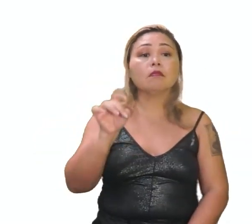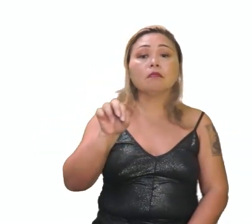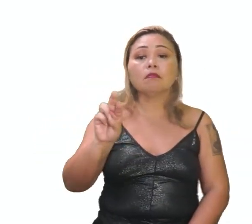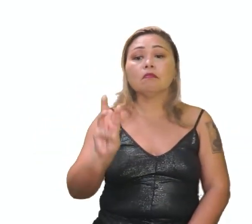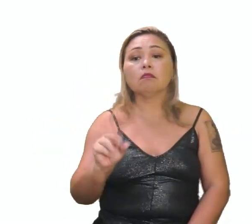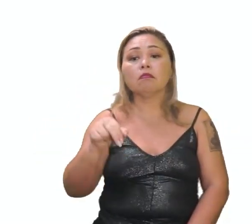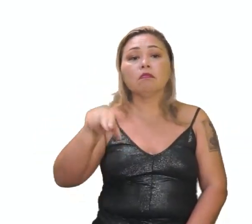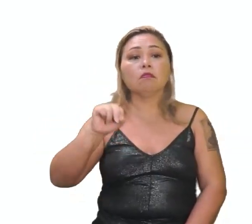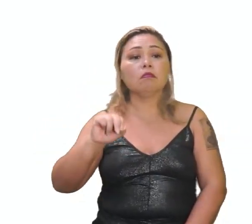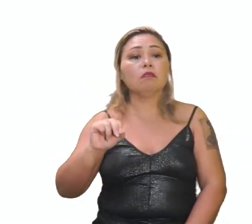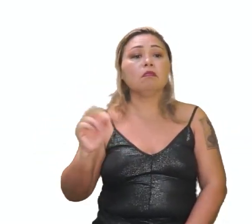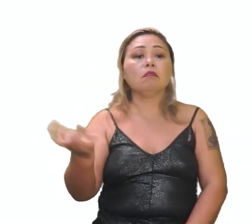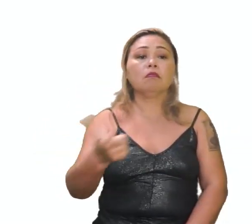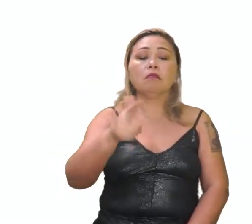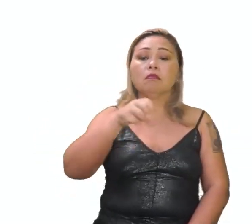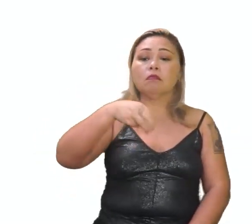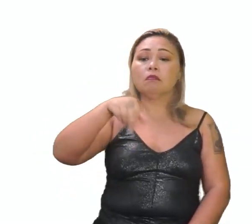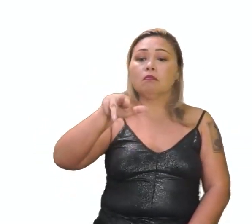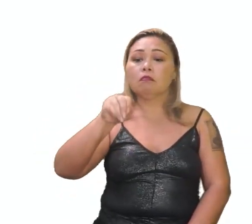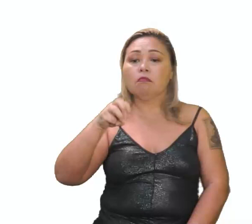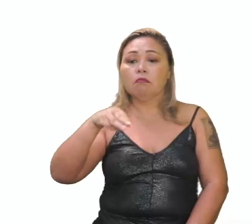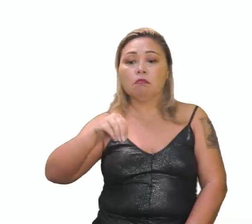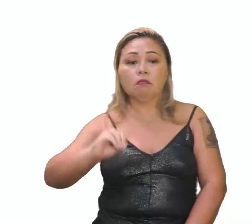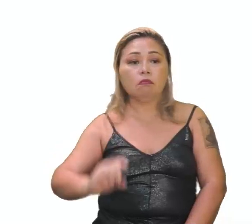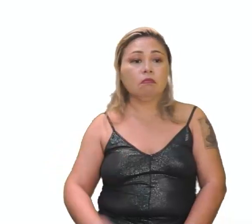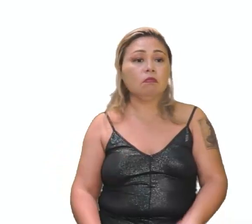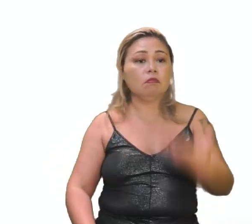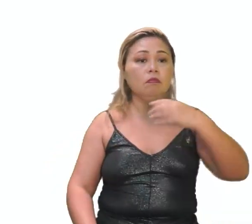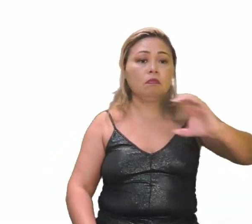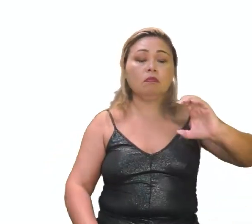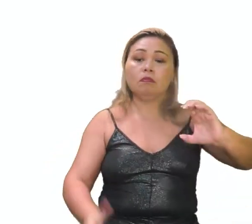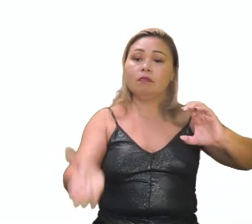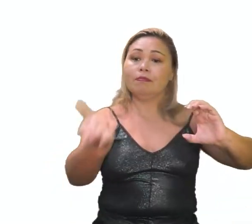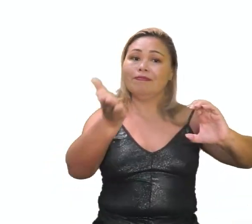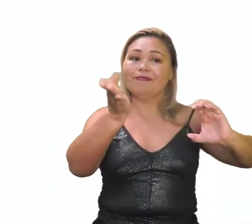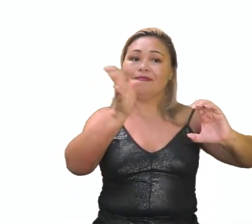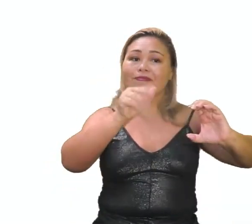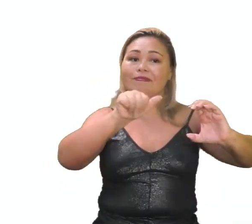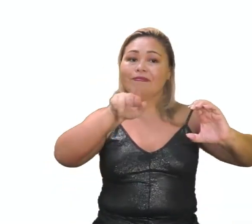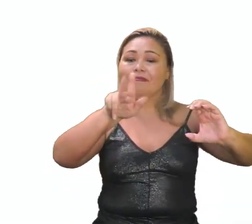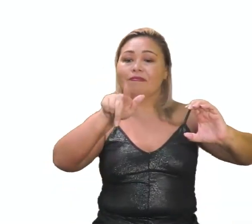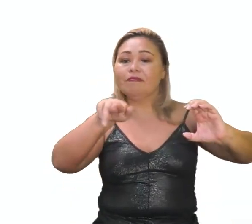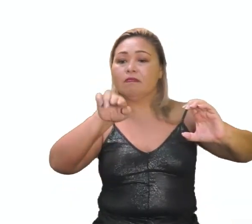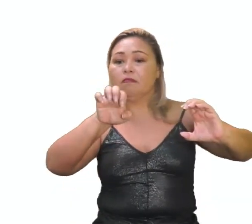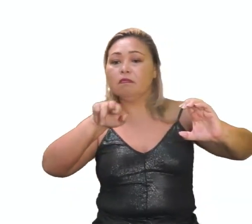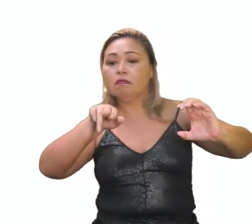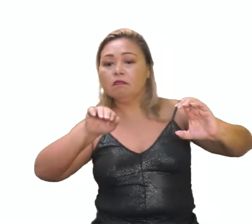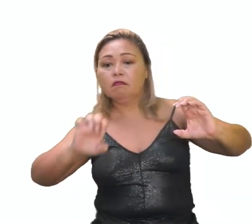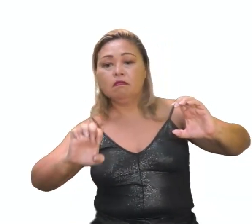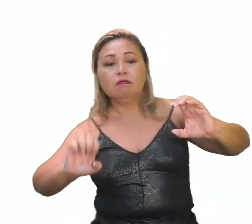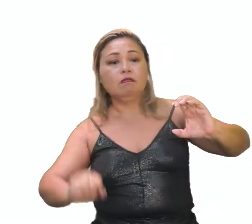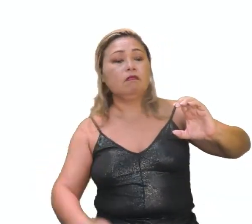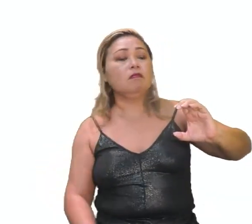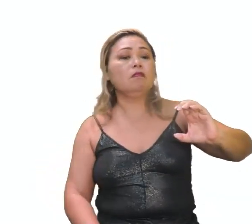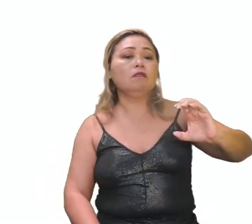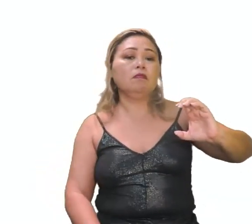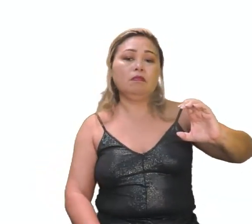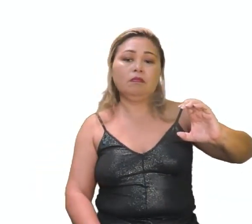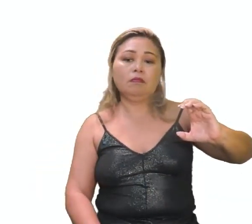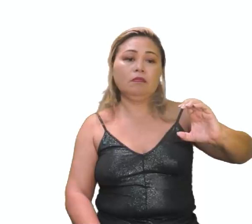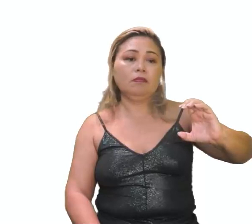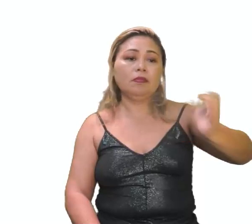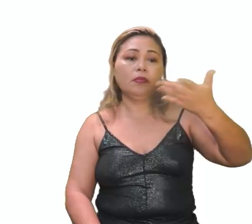darwinismo, é o lamarquismo. Mas isso daí tá dado, hein, prof? A letra C,